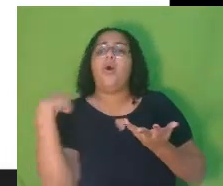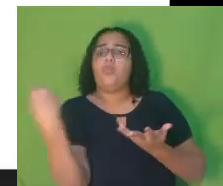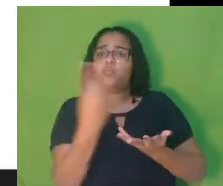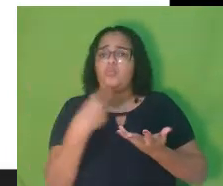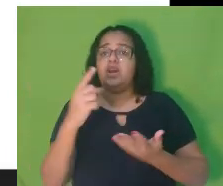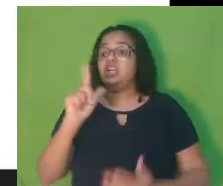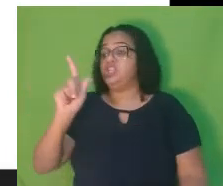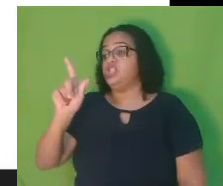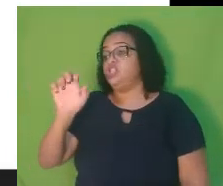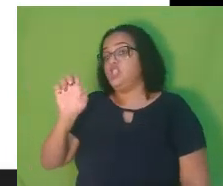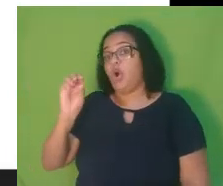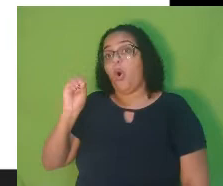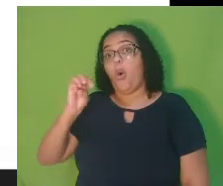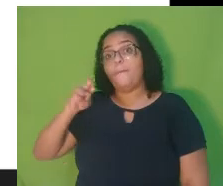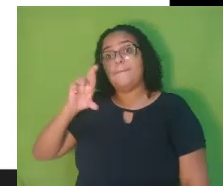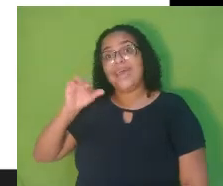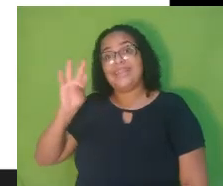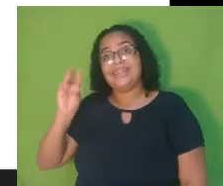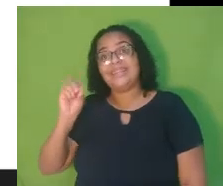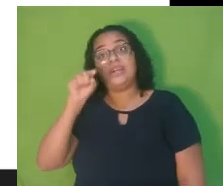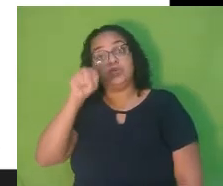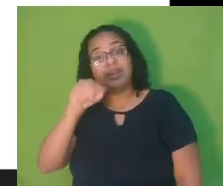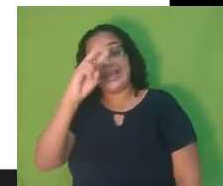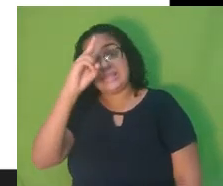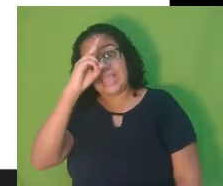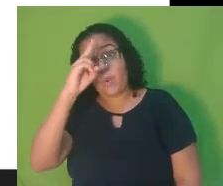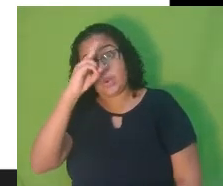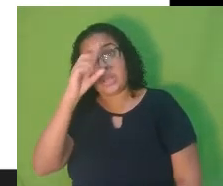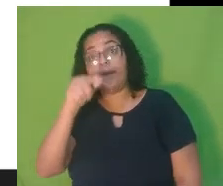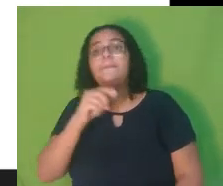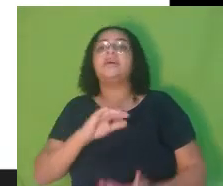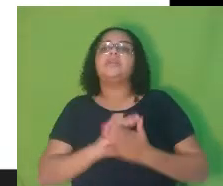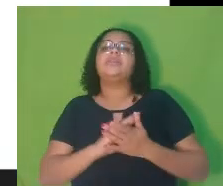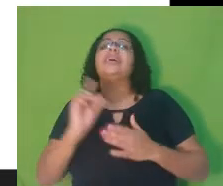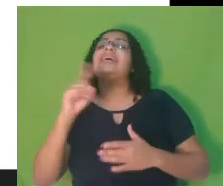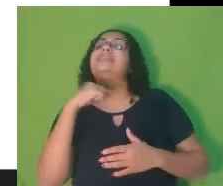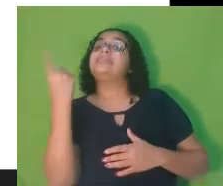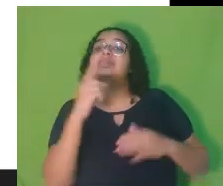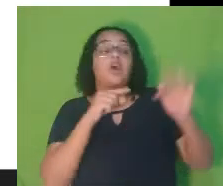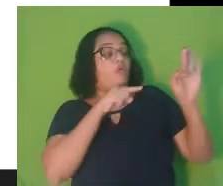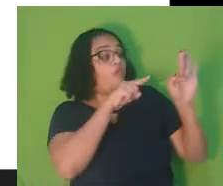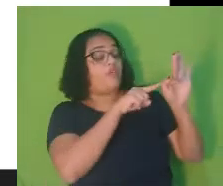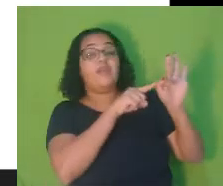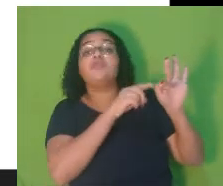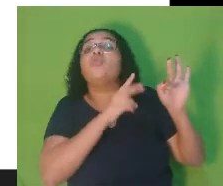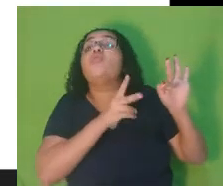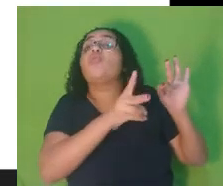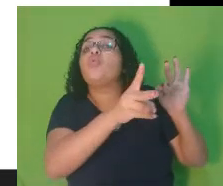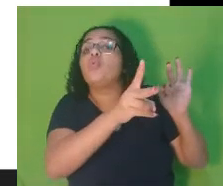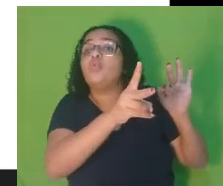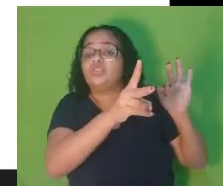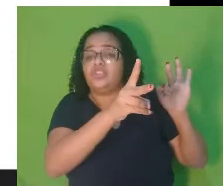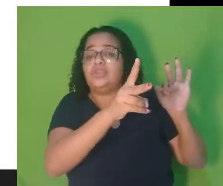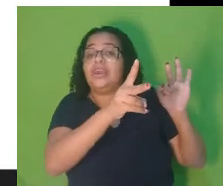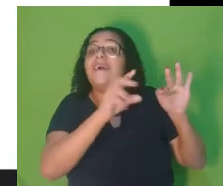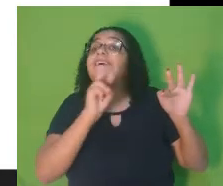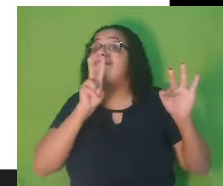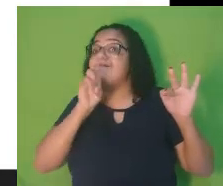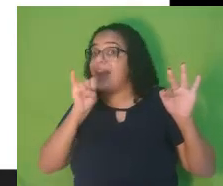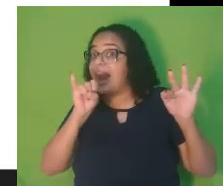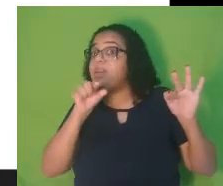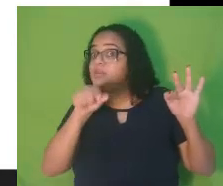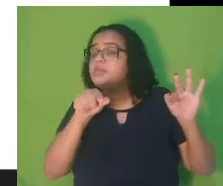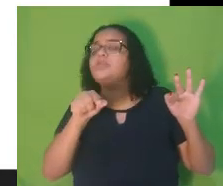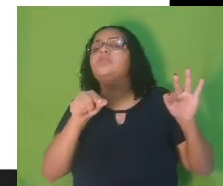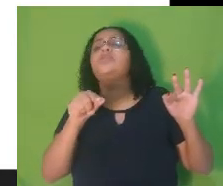interpretação geométrica desse teorema? O fato da função ser contínua vai